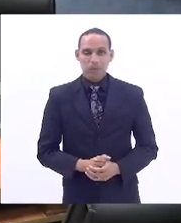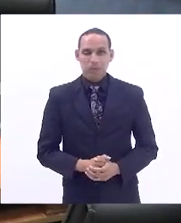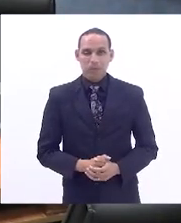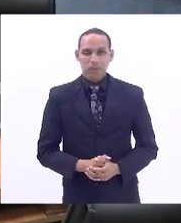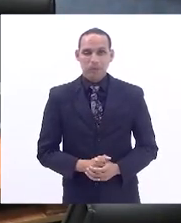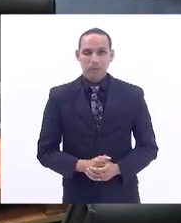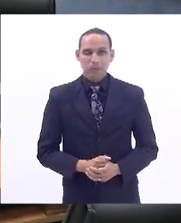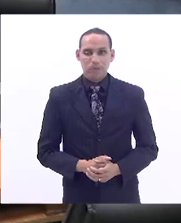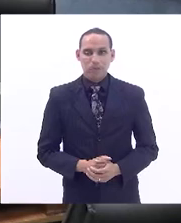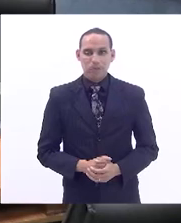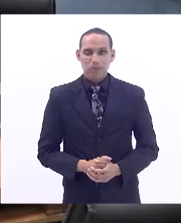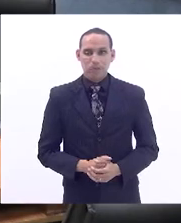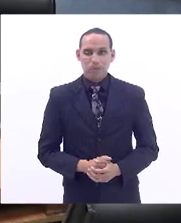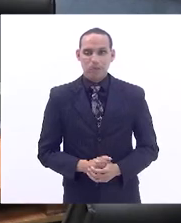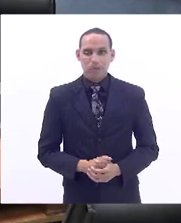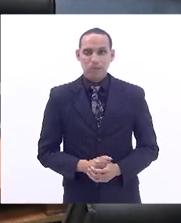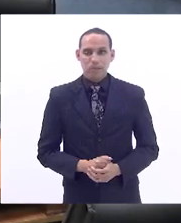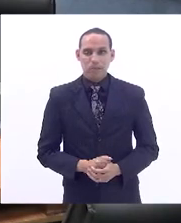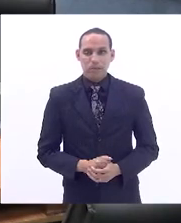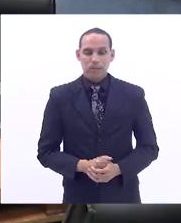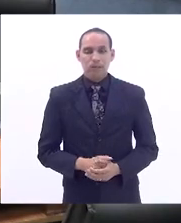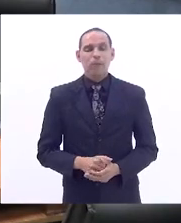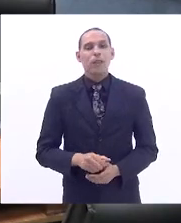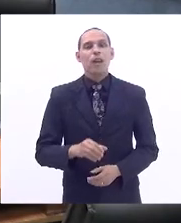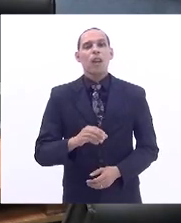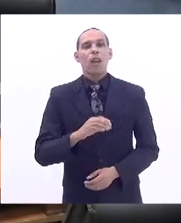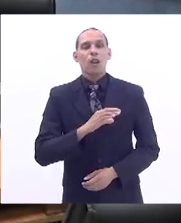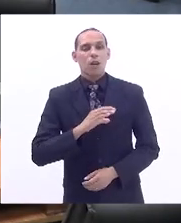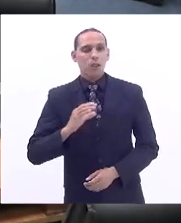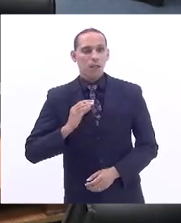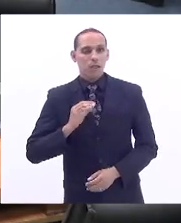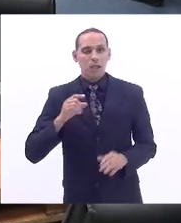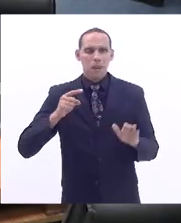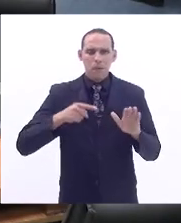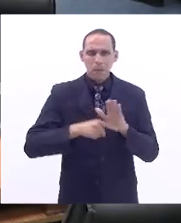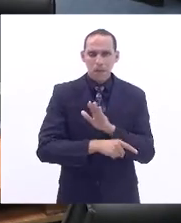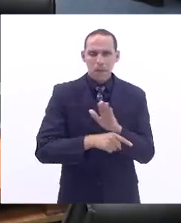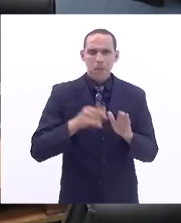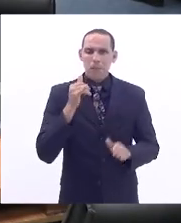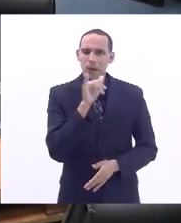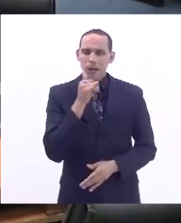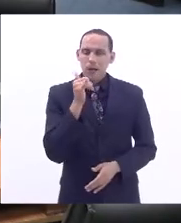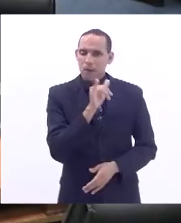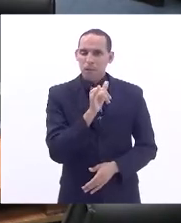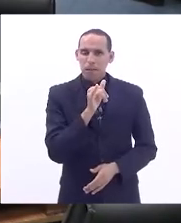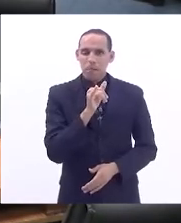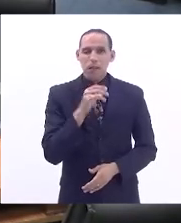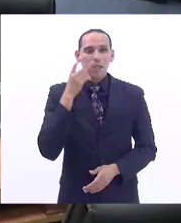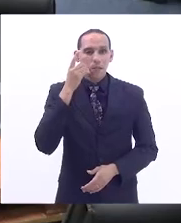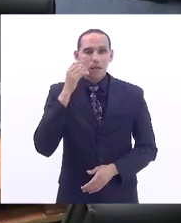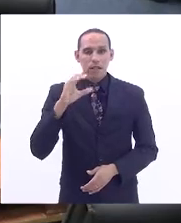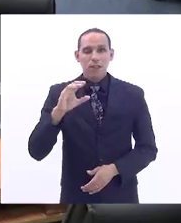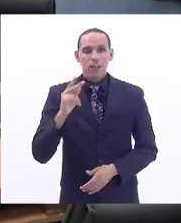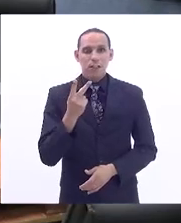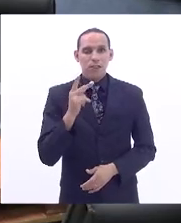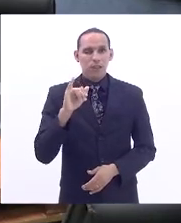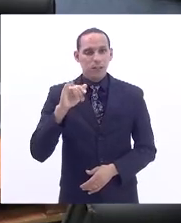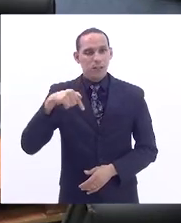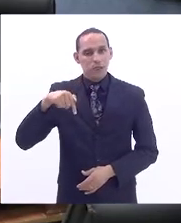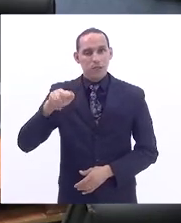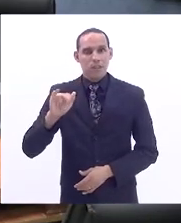benefício pela comissão de Minas e energia Deputado Chiquinho da Mangueira